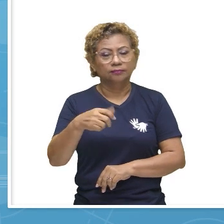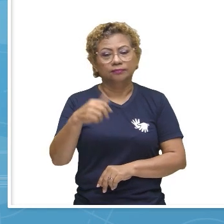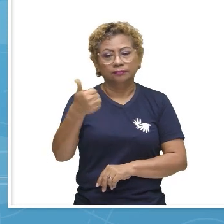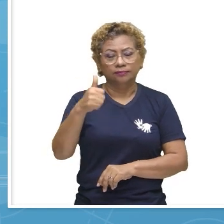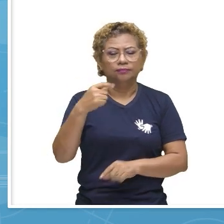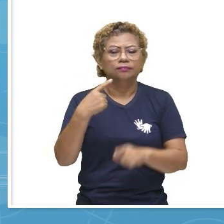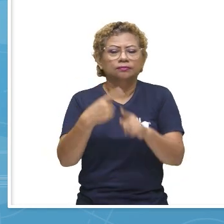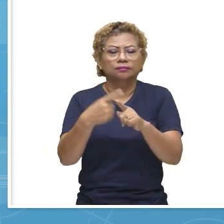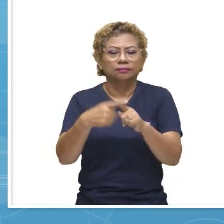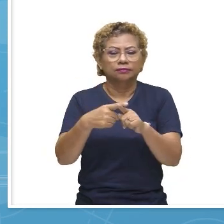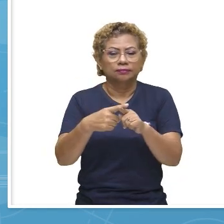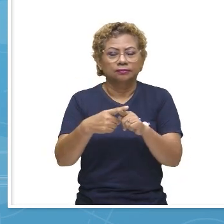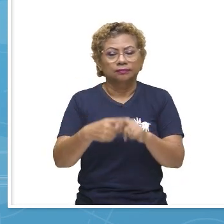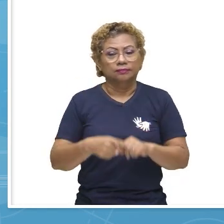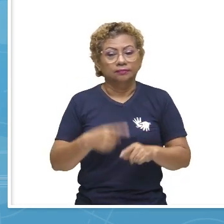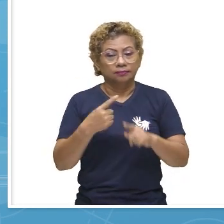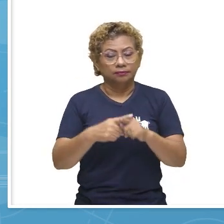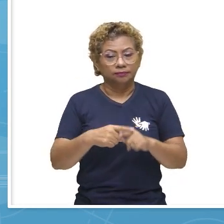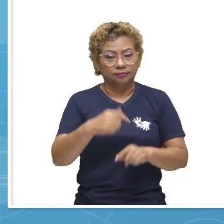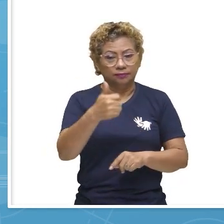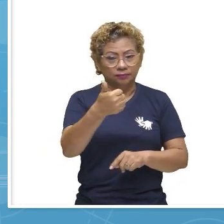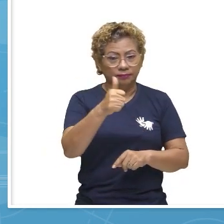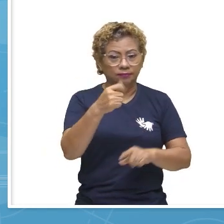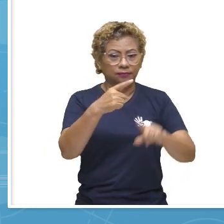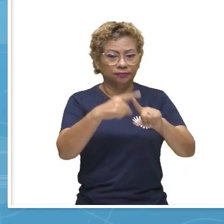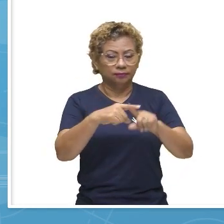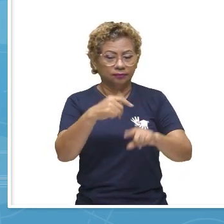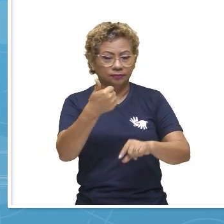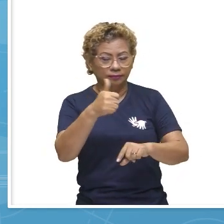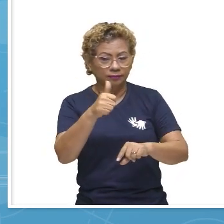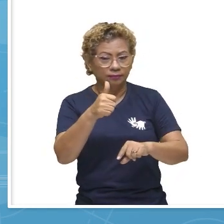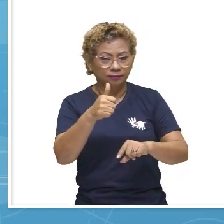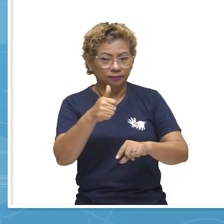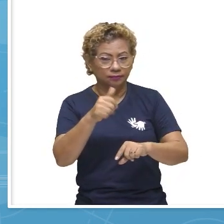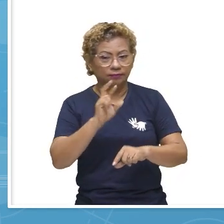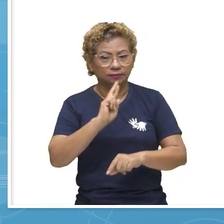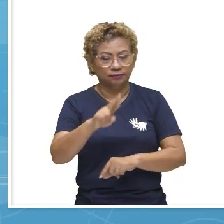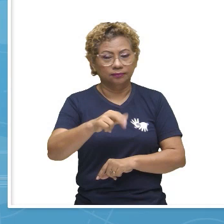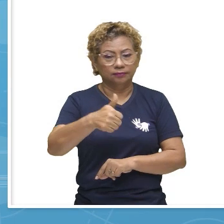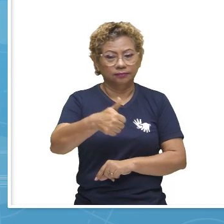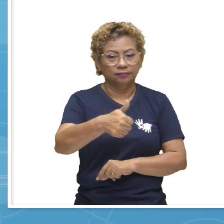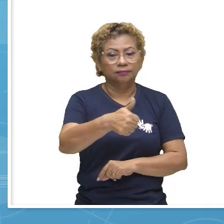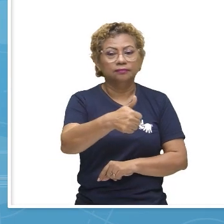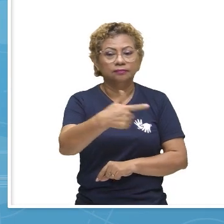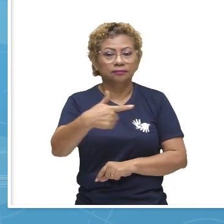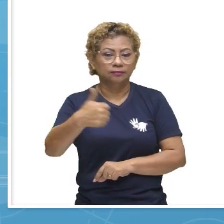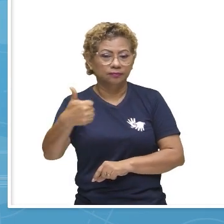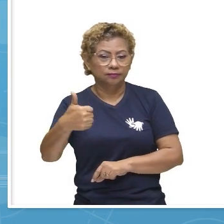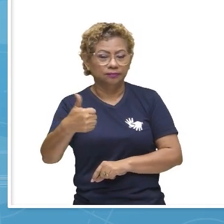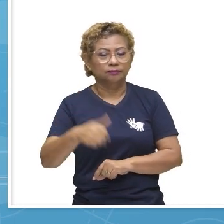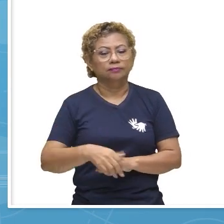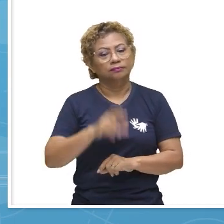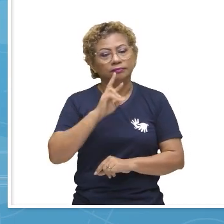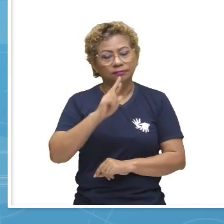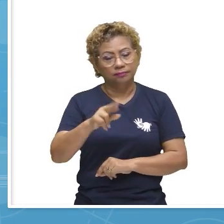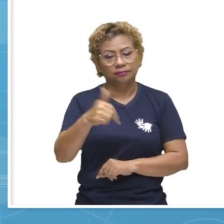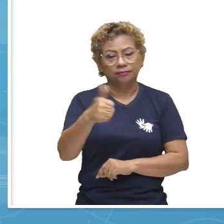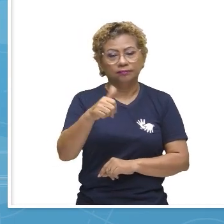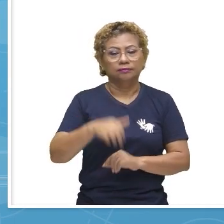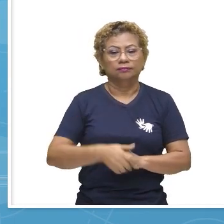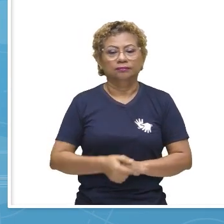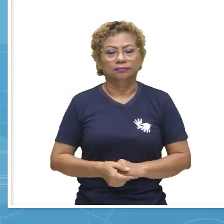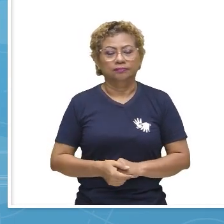11 vezes 11 dá 121. Então, é 11 aqui. 2 vezes